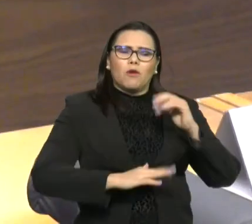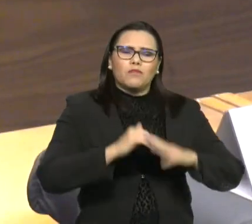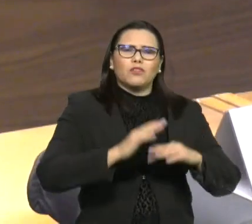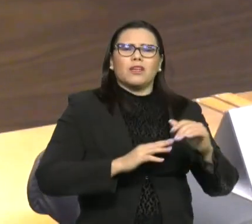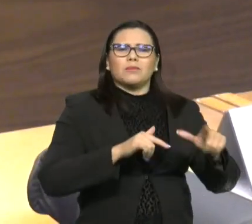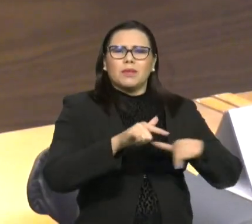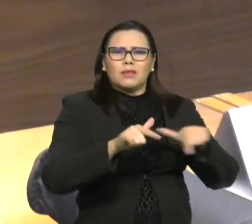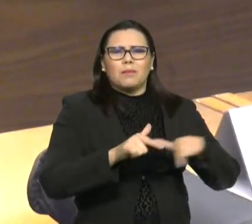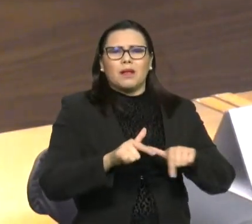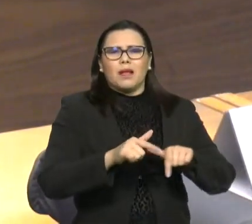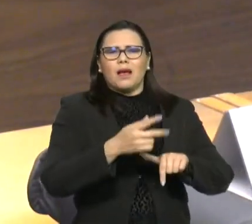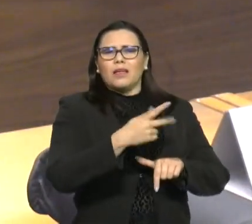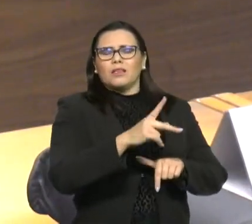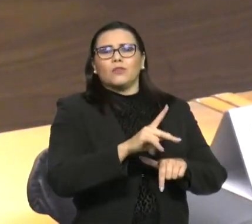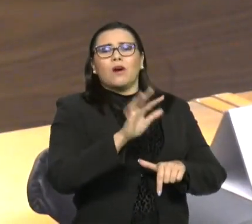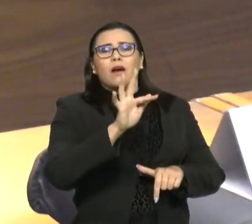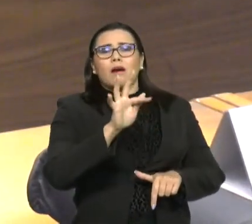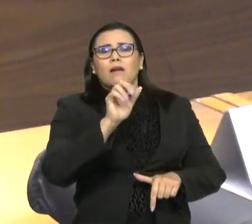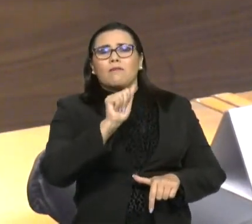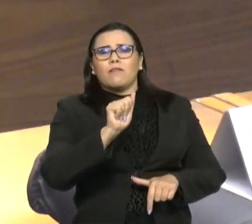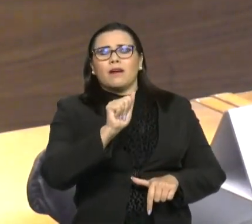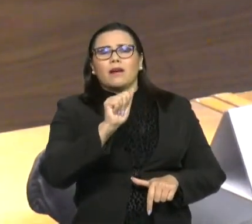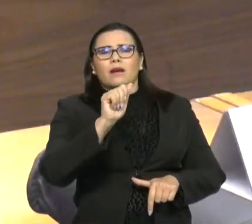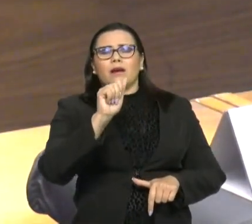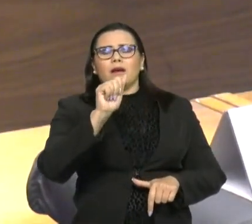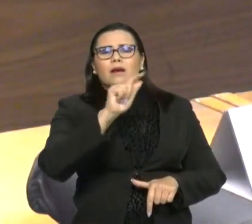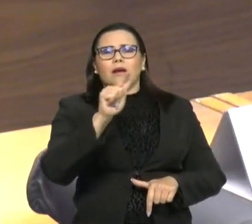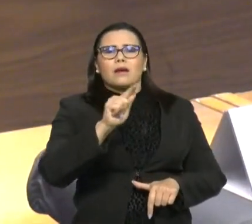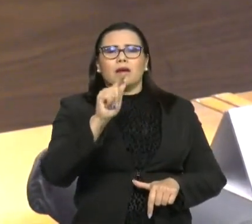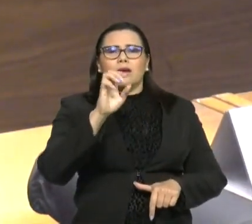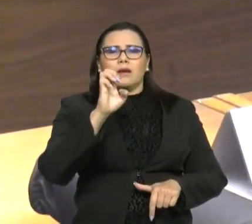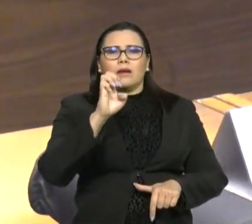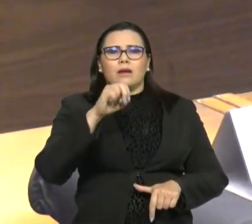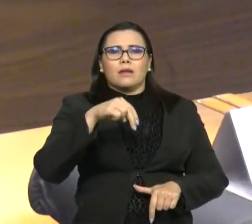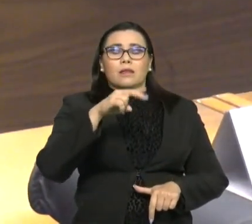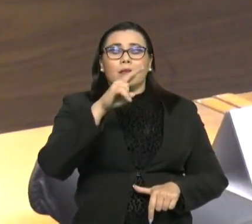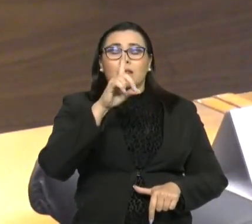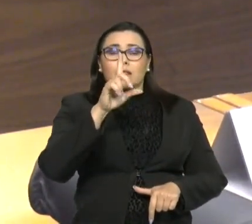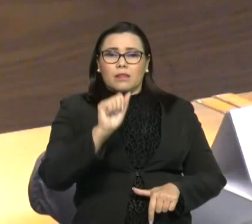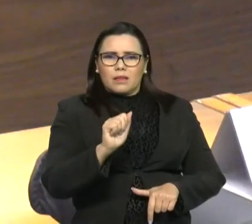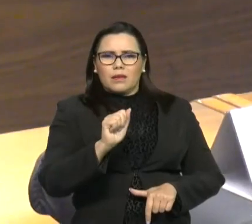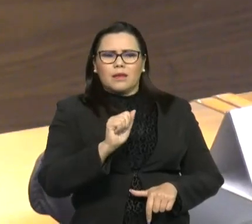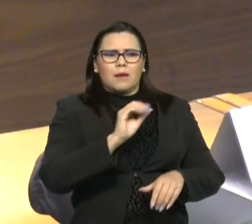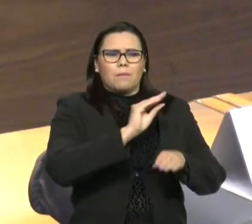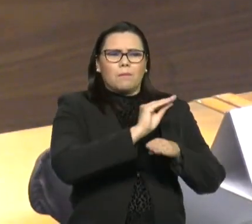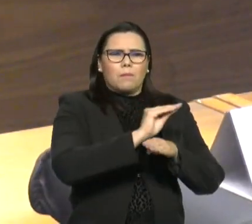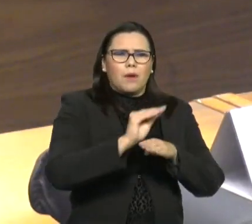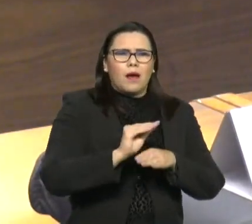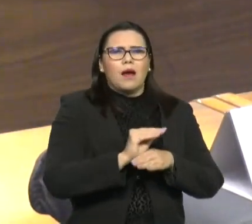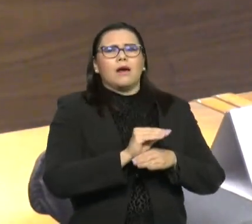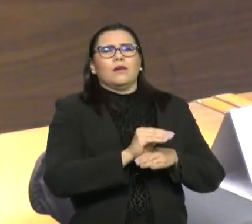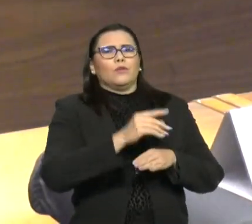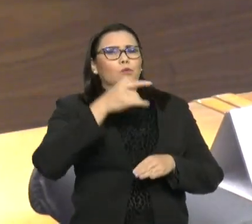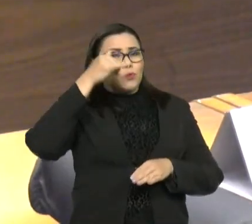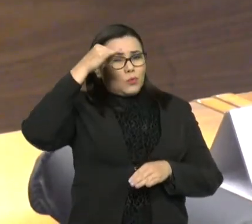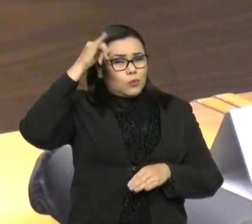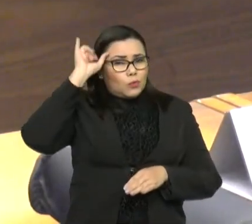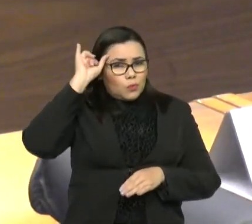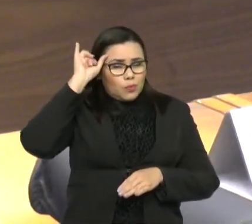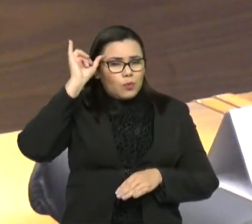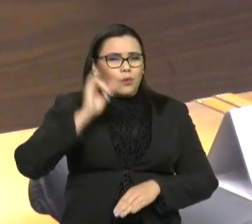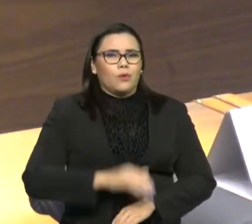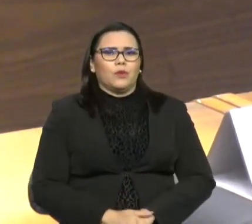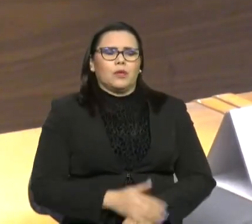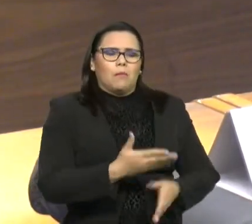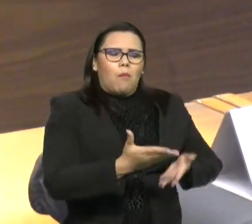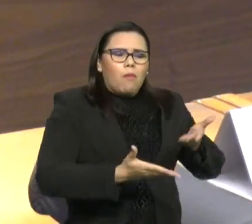para produzir um animal, um gado de boa qualidade, para vender num preço irrisório, quando, Vossa Excelência cita